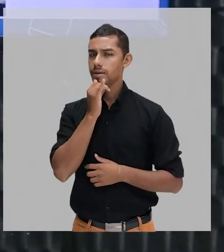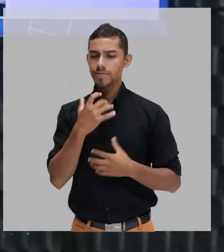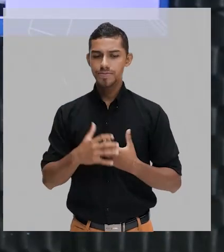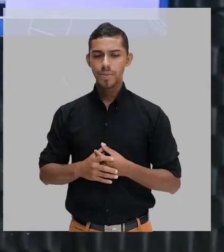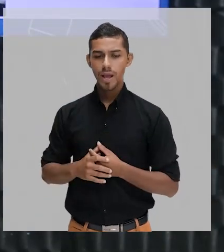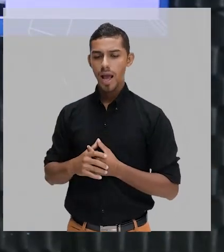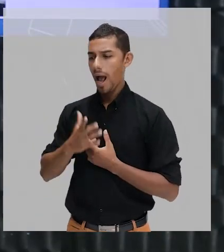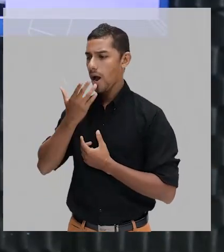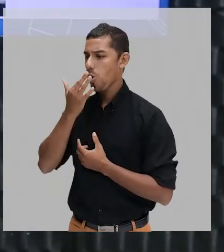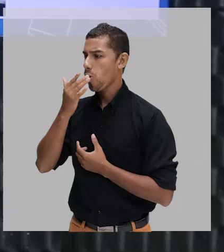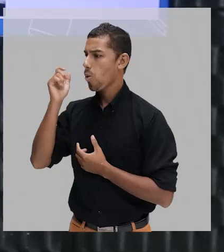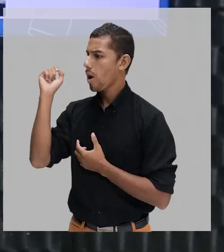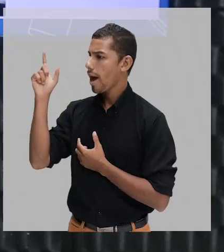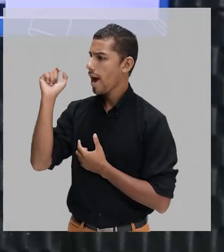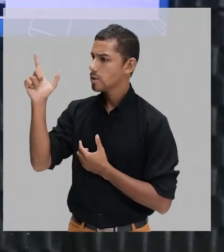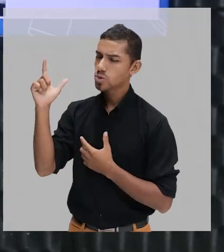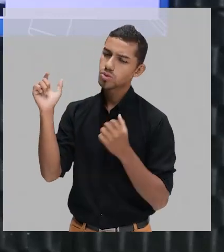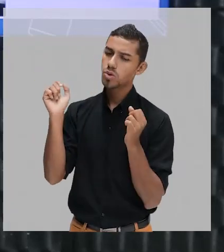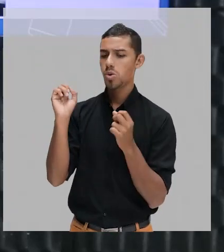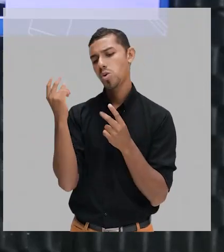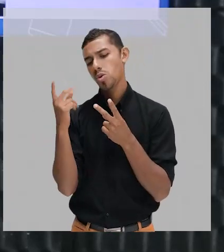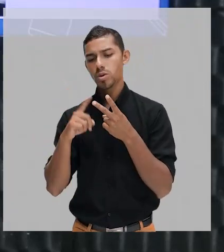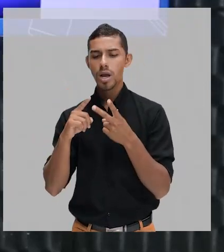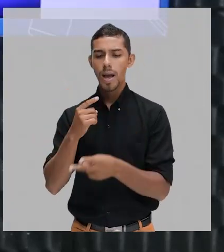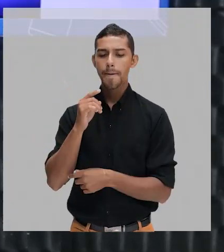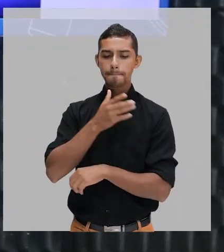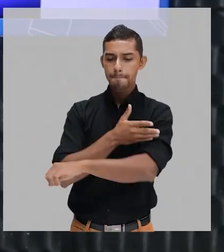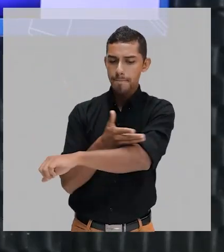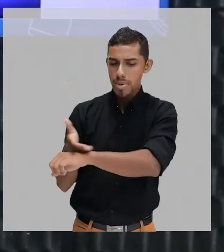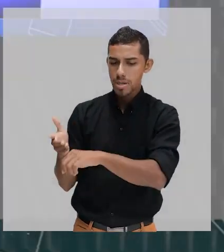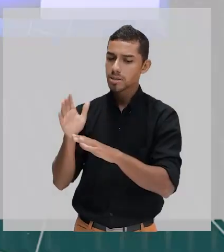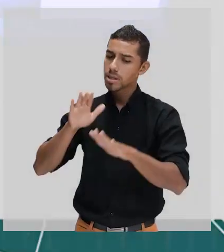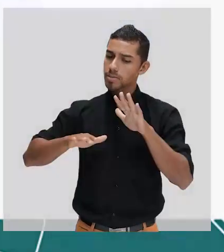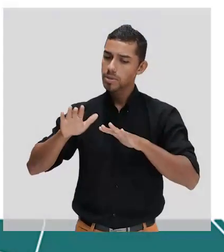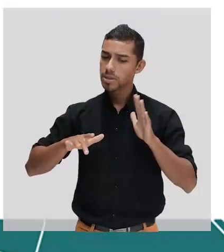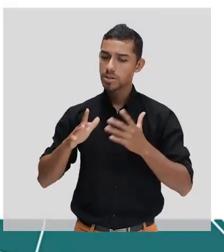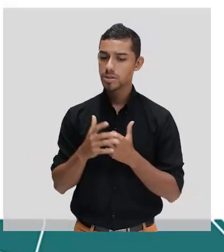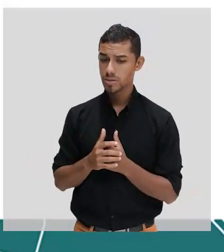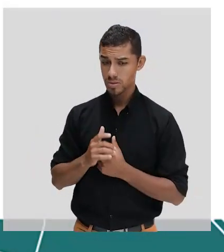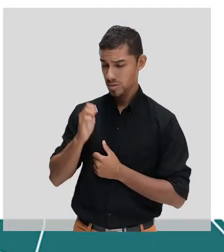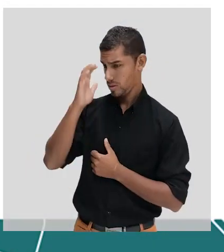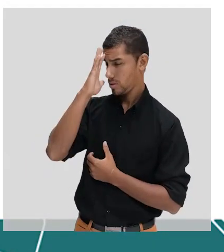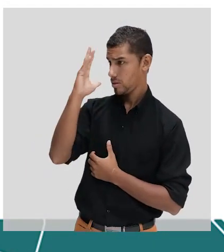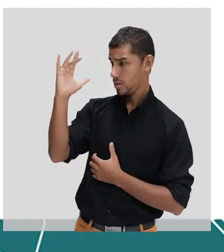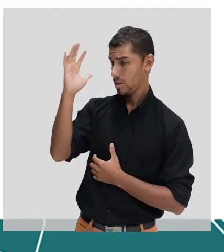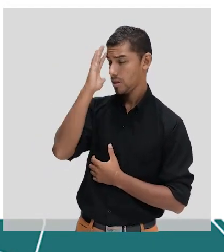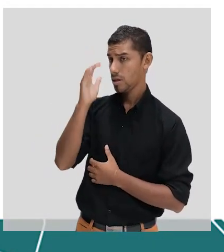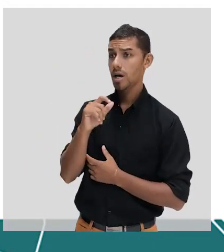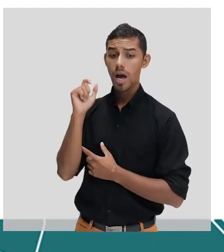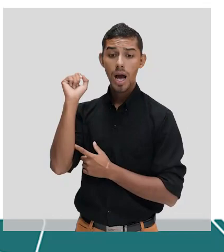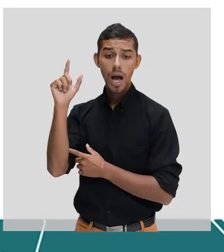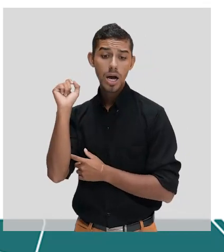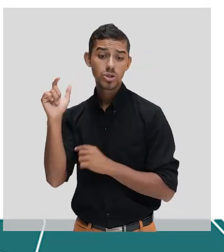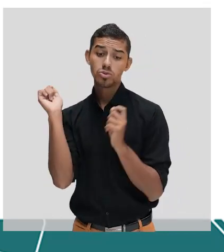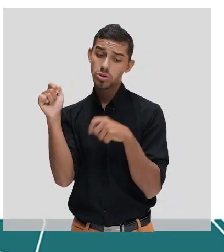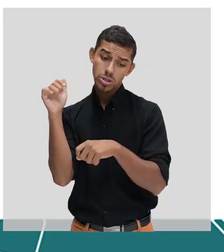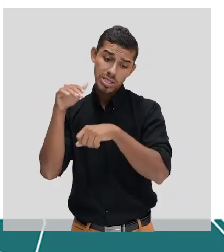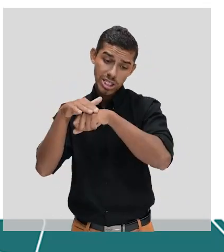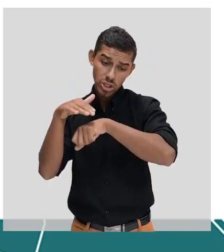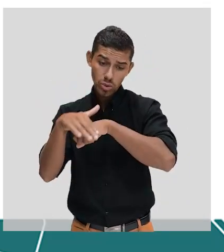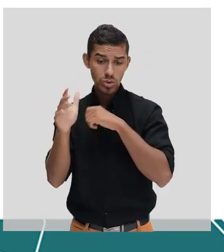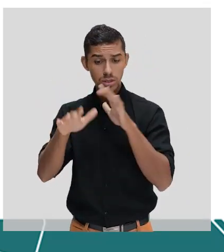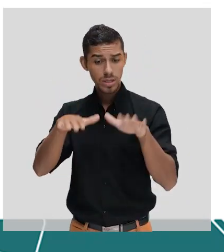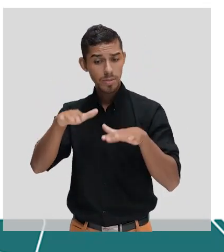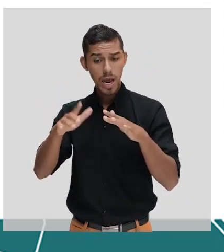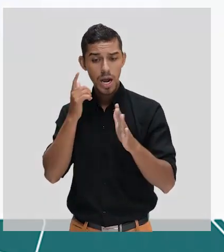pode ser um branco também, dependendo da intensidade dessa luz. A luz azul pode dar a ideia de noite, né? Dependendo do espetáculo que